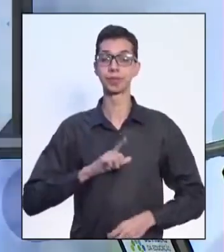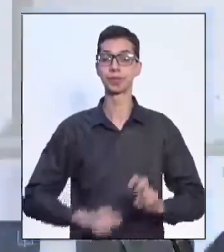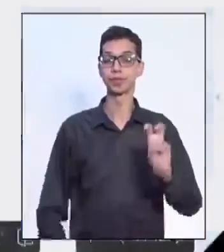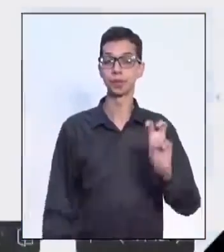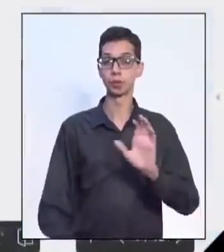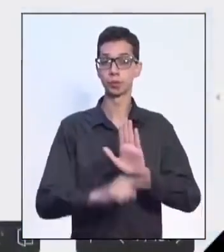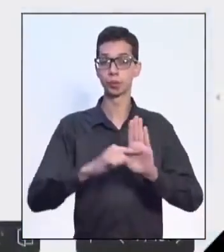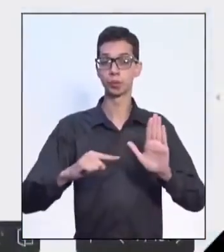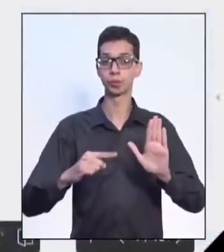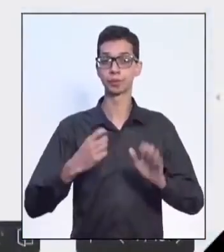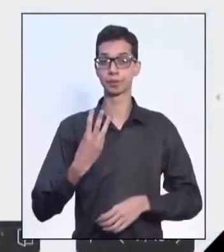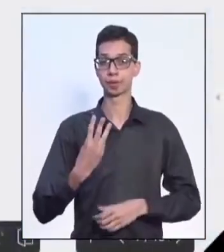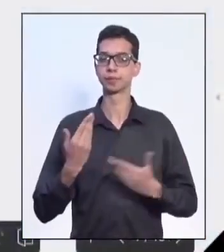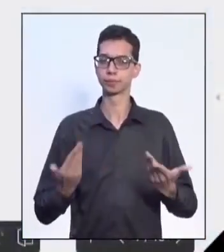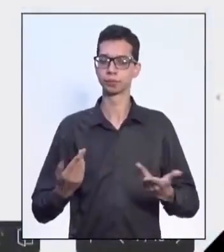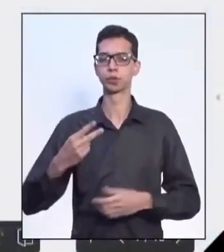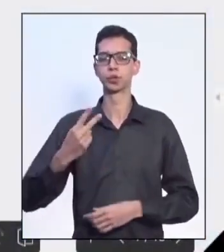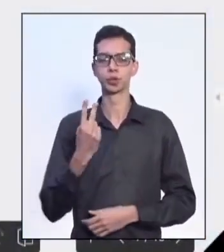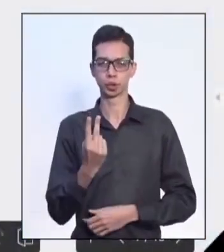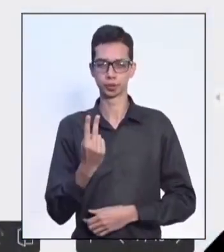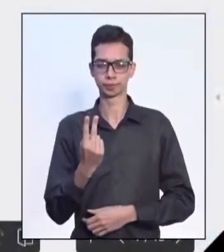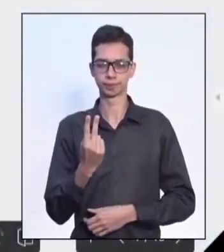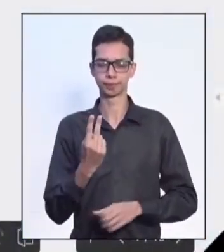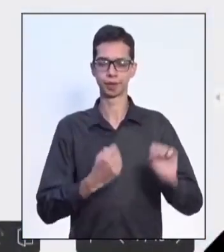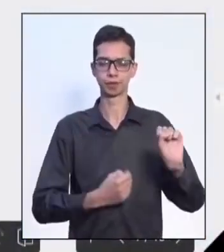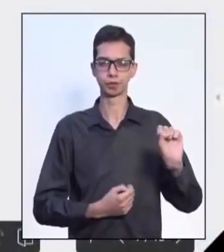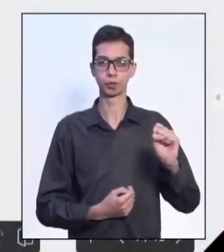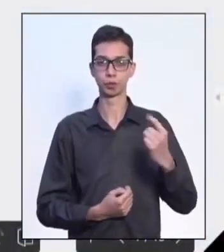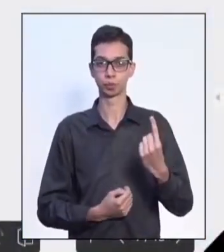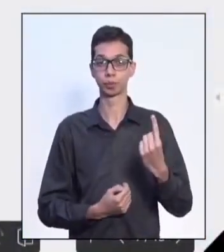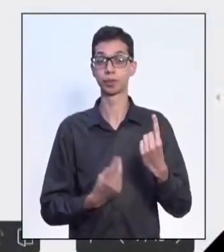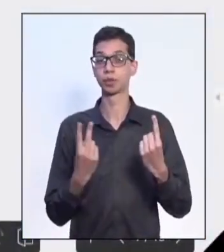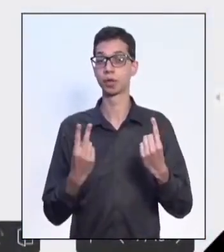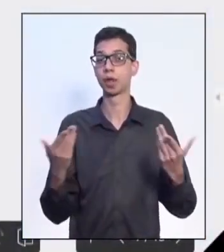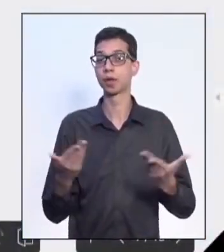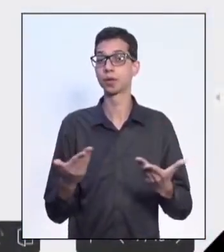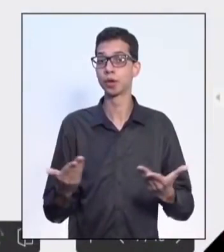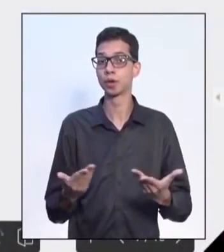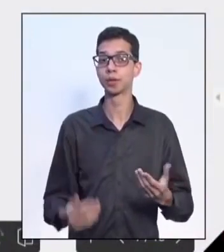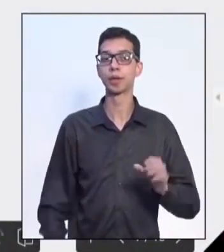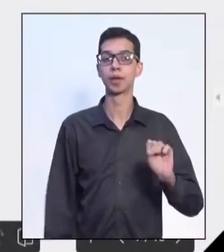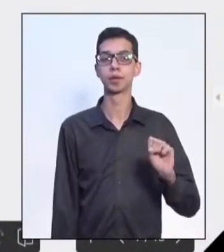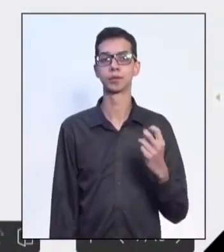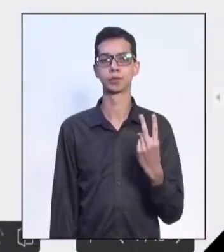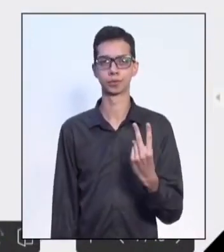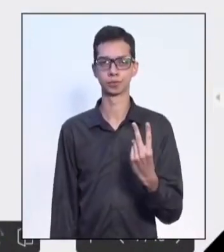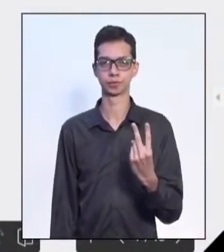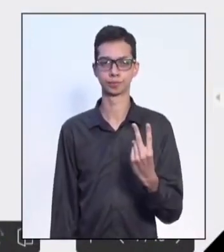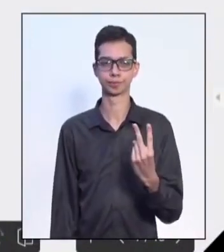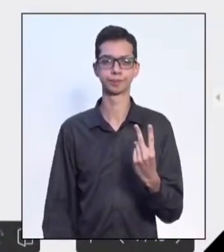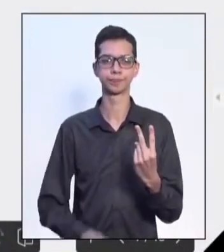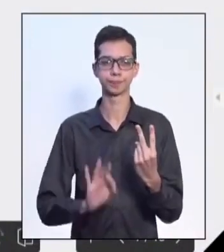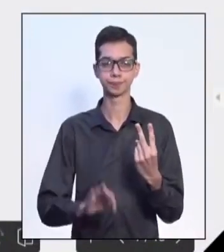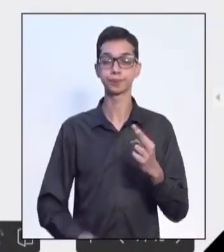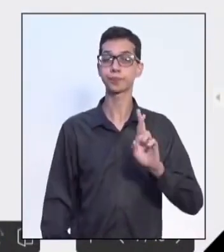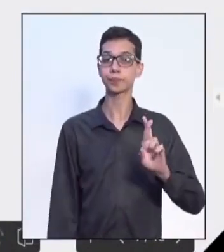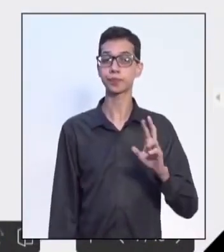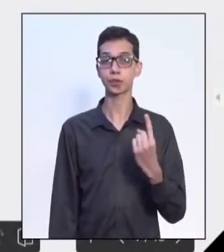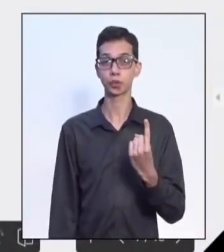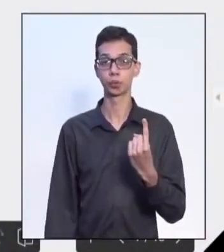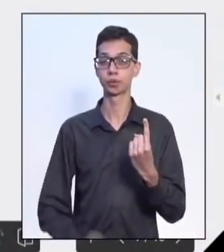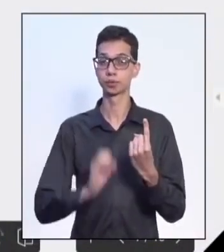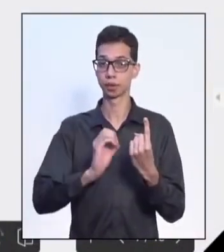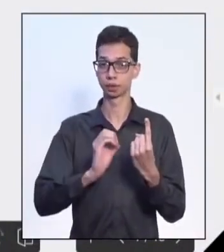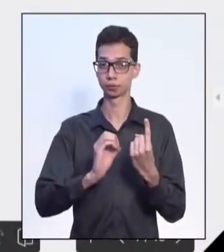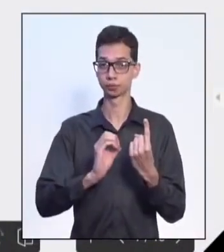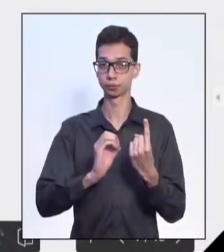o S1, que é 2. Agora, vamos para o S2. Multiplicação entre as matrizes. R1, que é